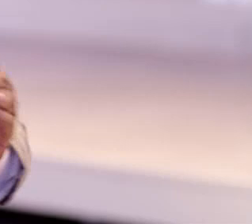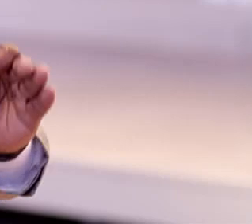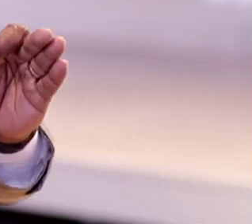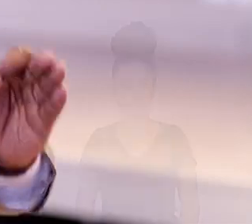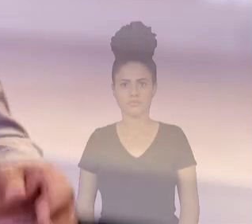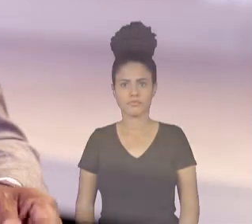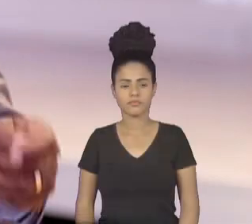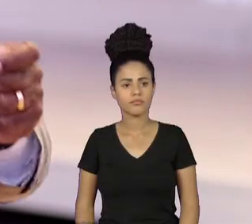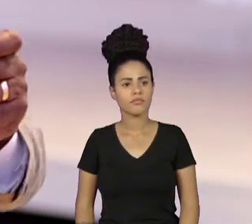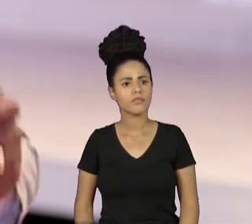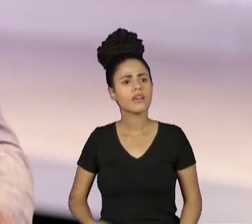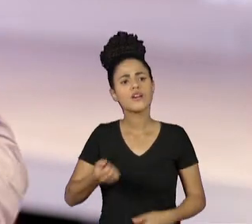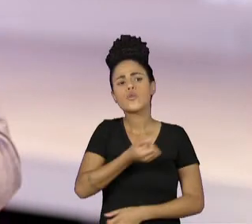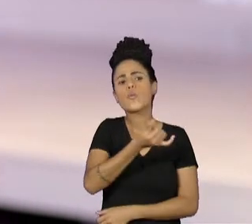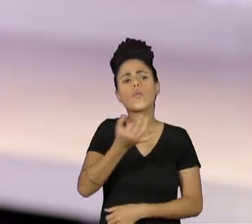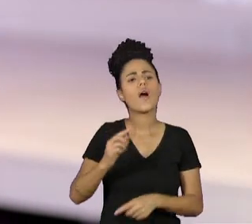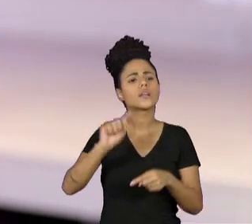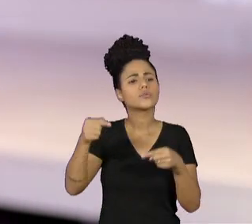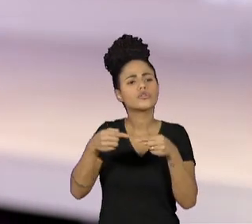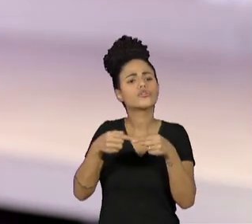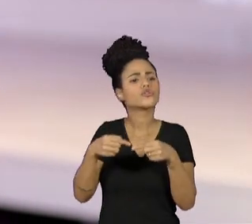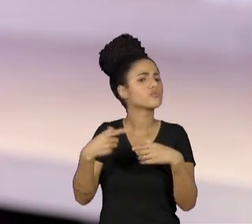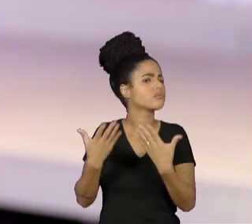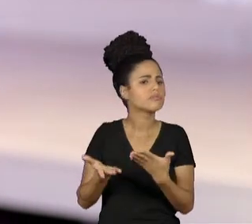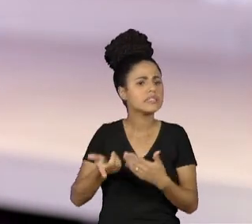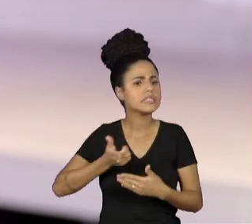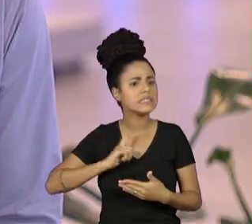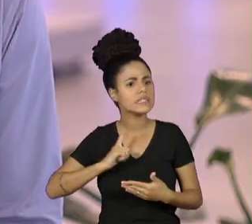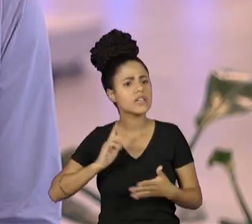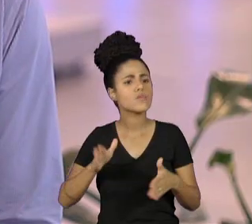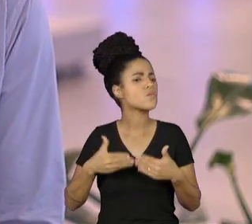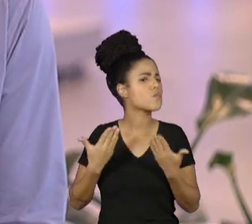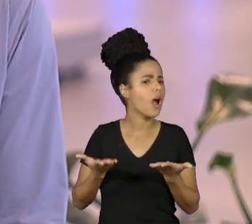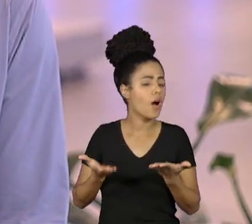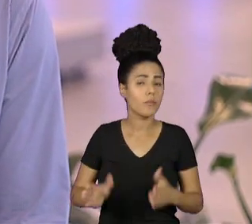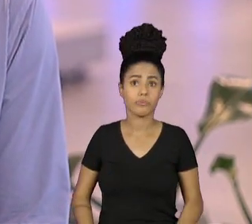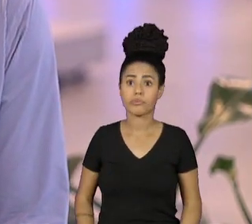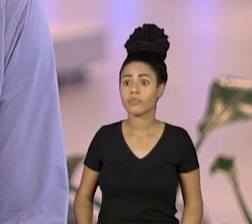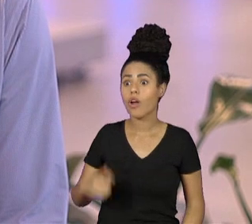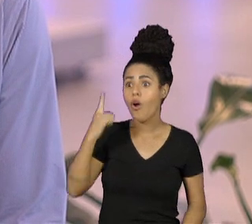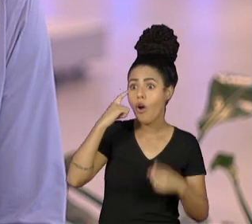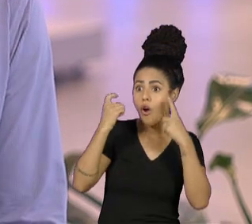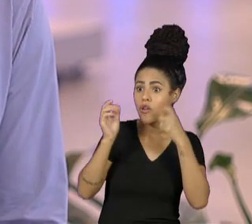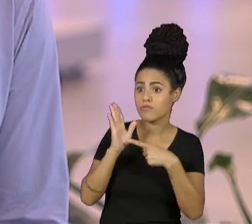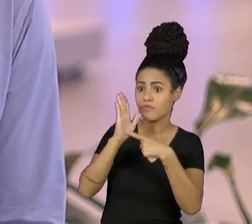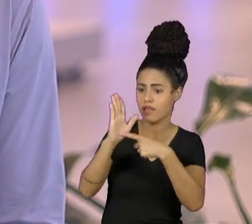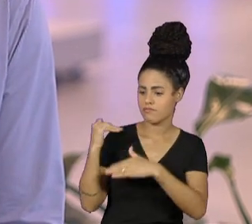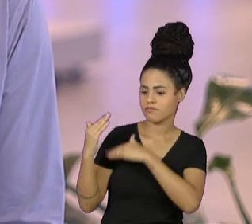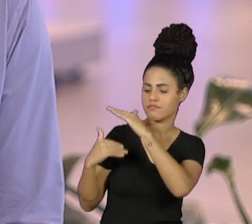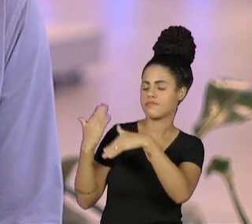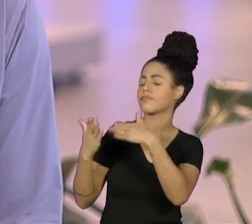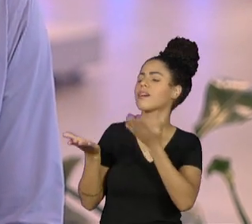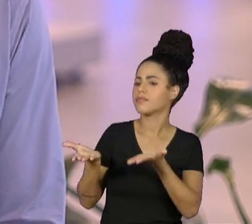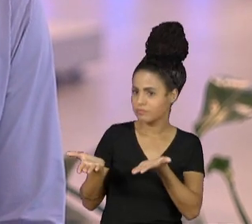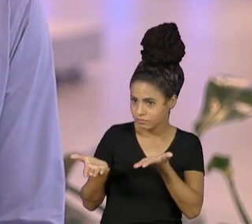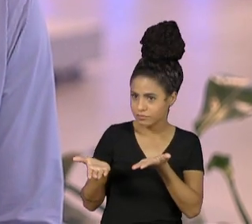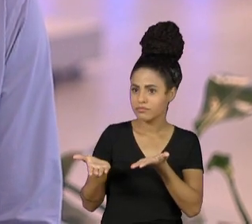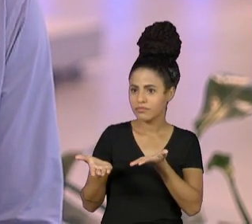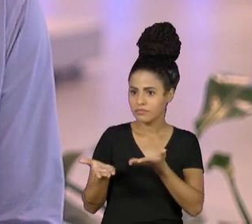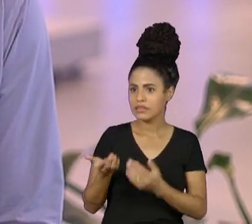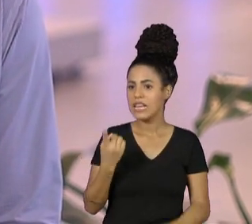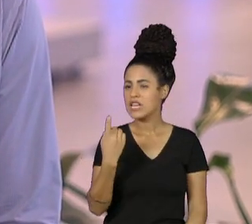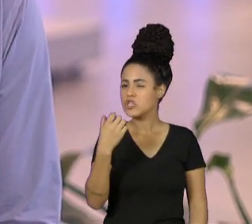Quais são as métricas, quais são os números da B3 nessa agenda? Eu vou te dar uma ideia de evolução. Sim. Em 18, a